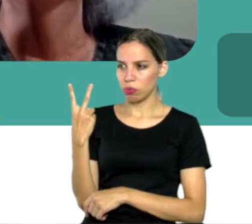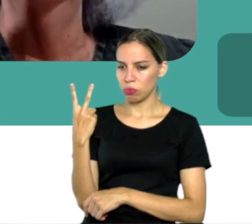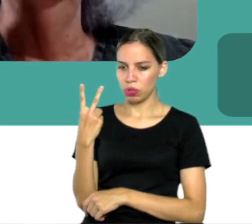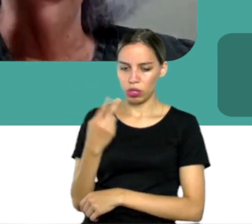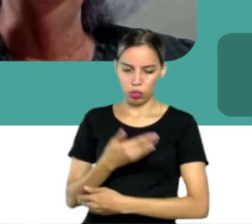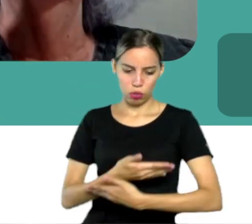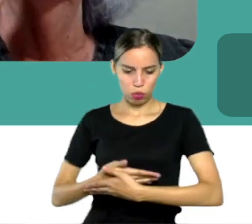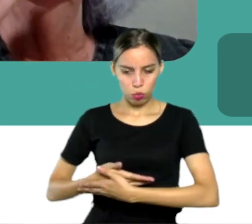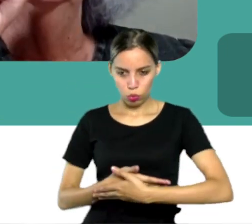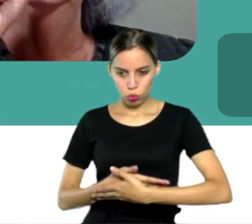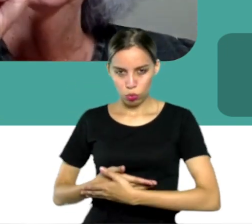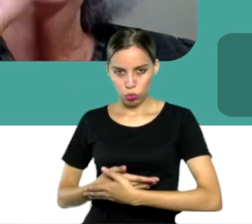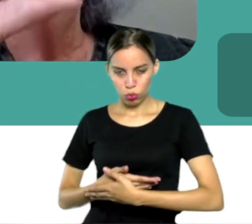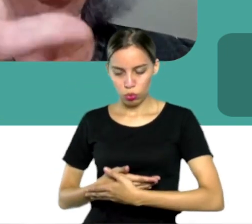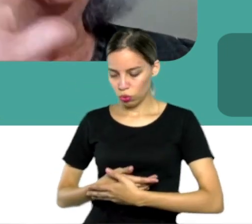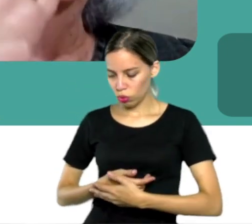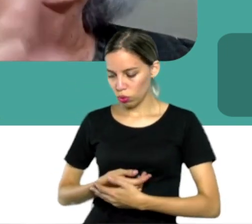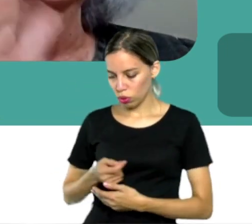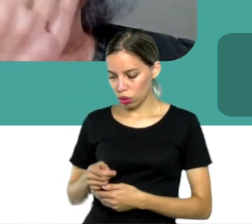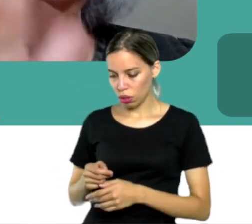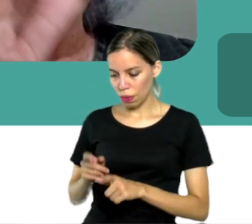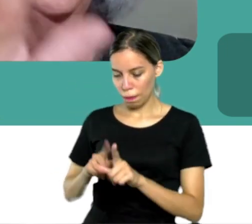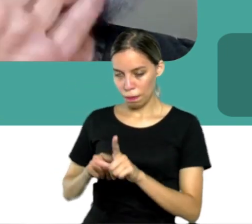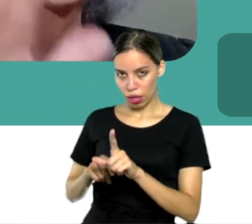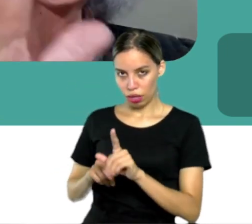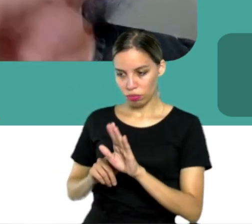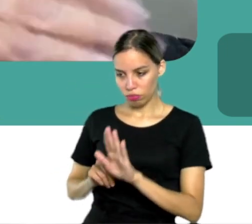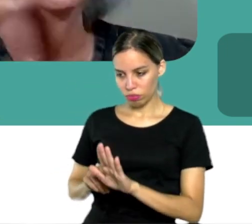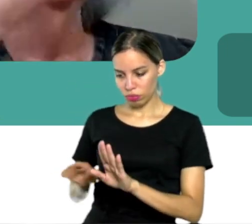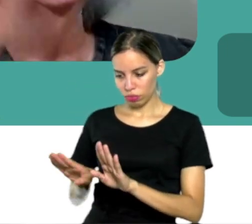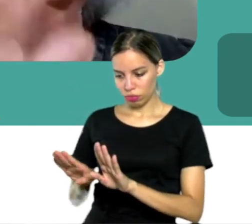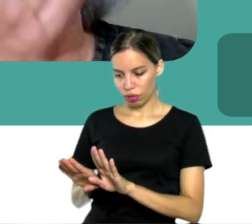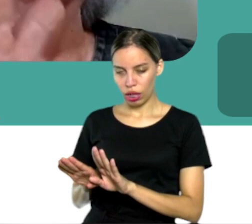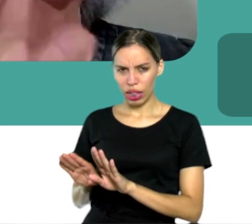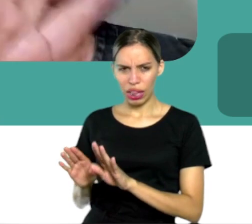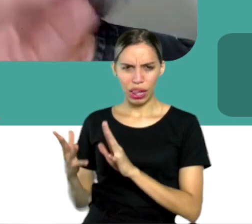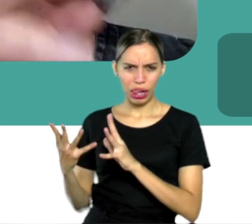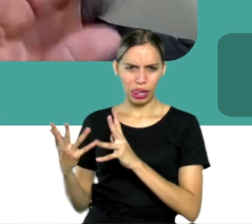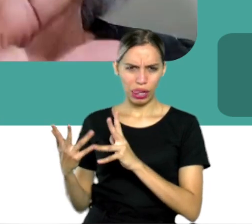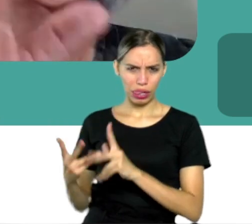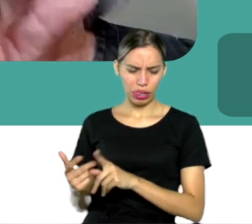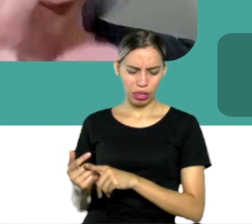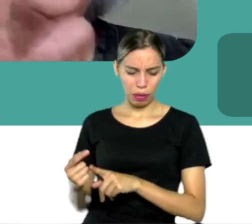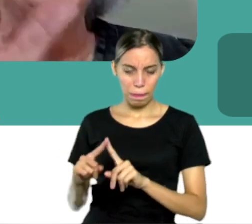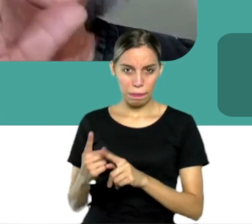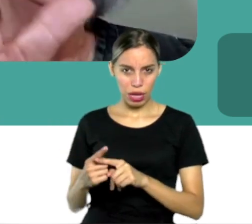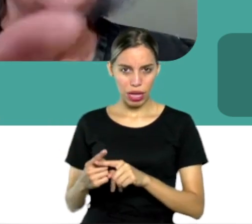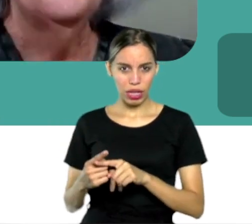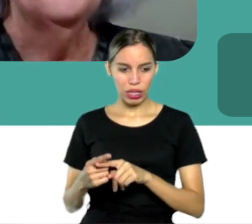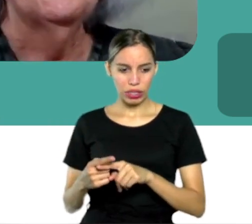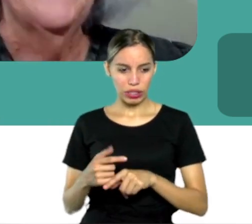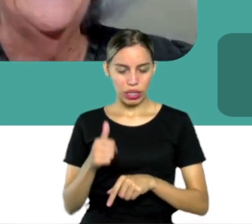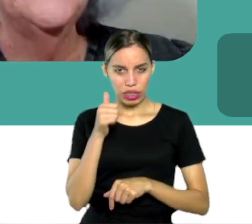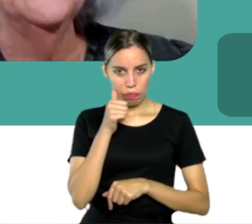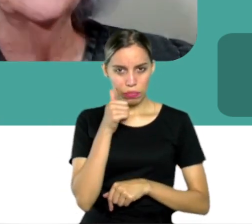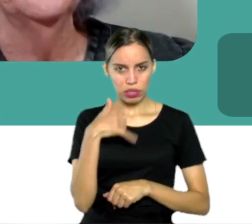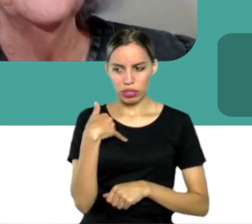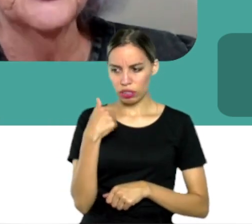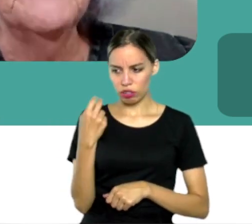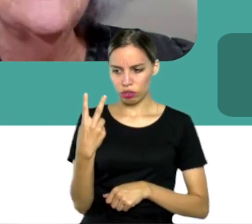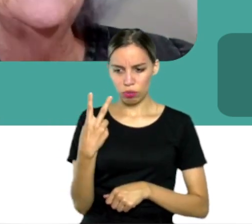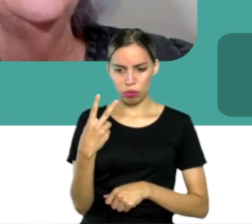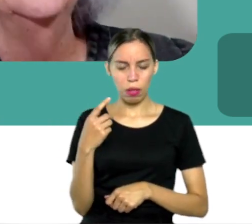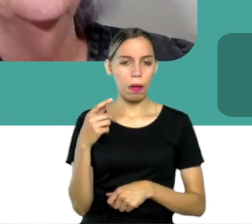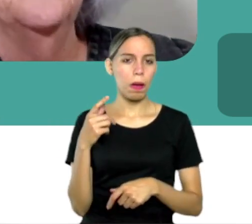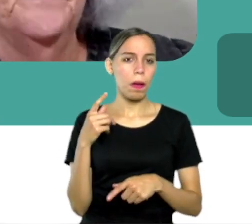dele limpinho, e o pé dela já assim, encardido, limpo também, mas já de tanto andar, né? Aí eu escrevi,